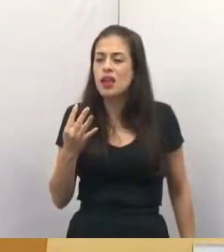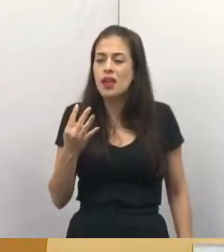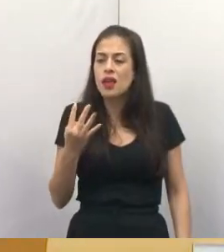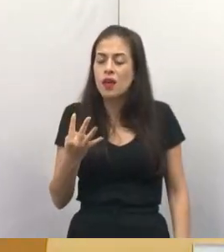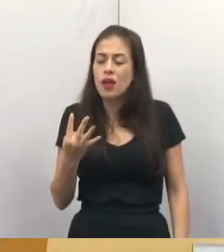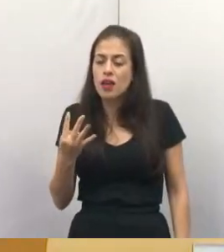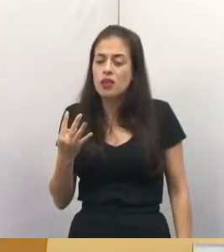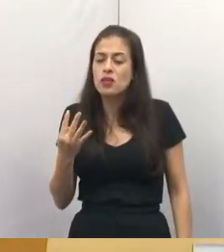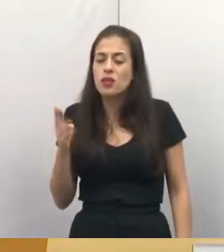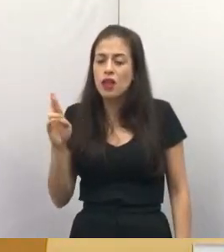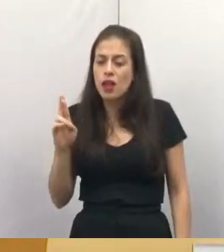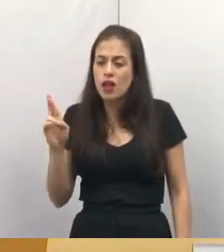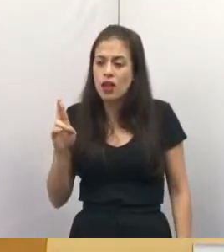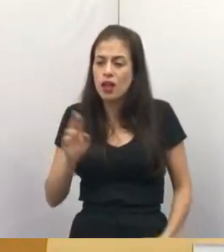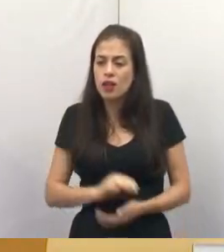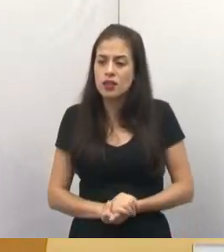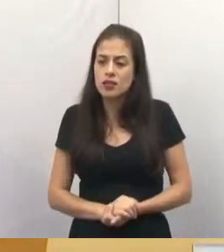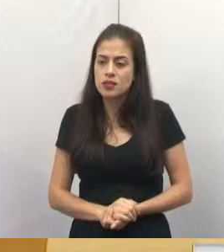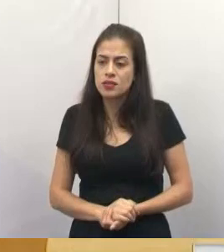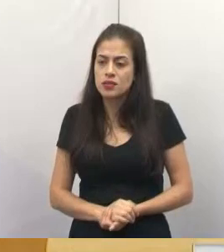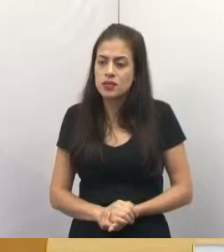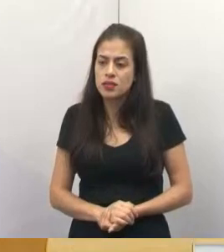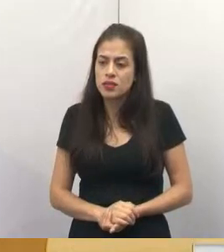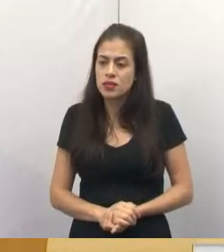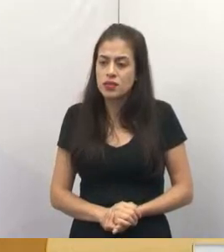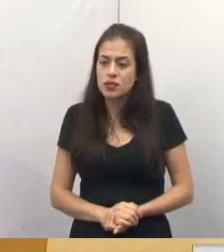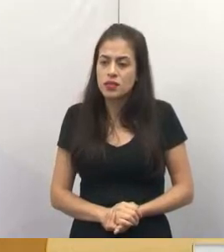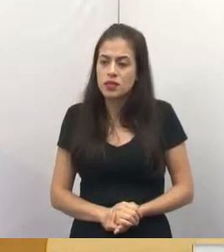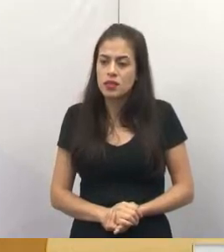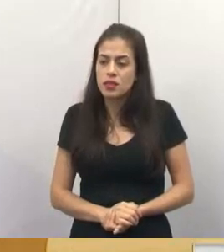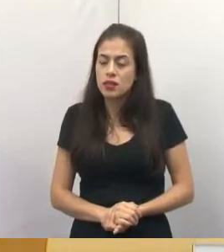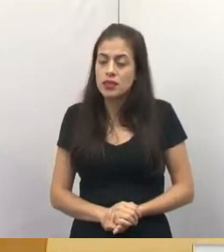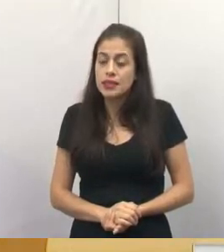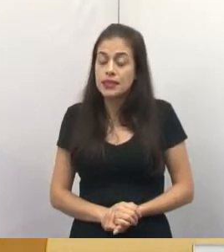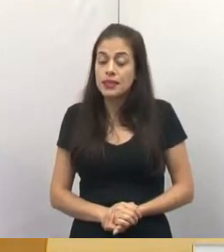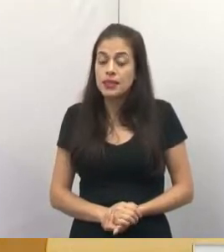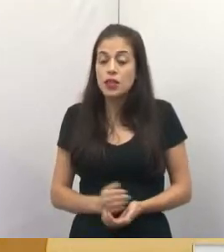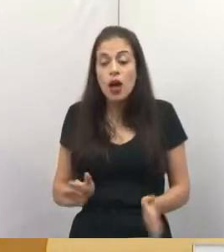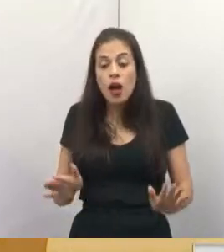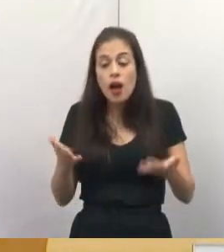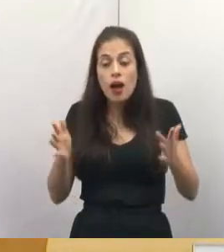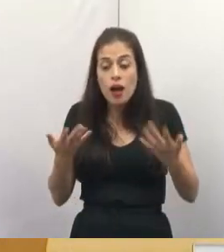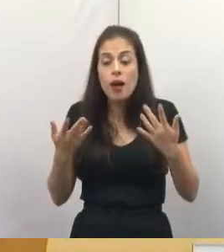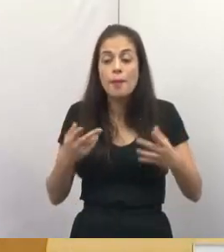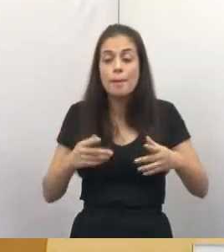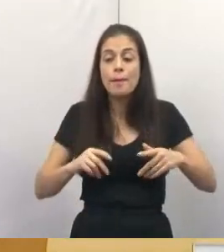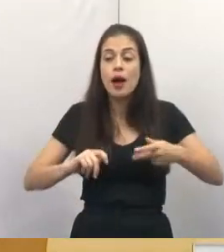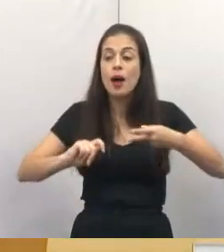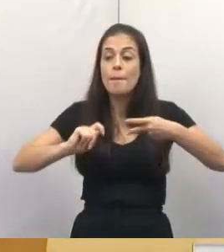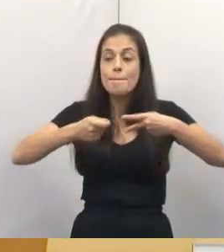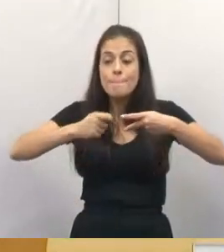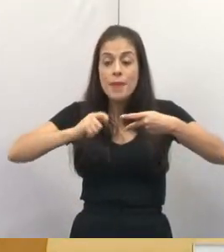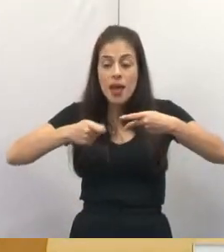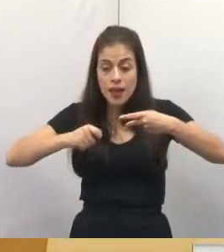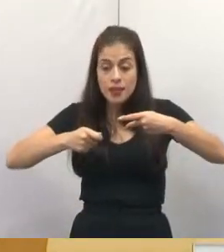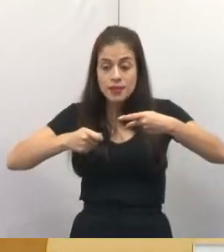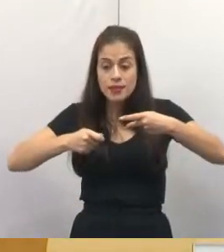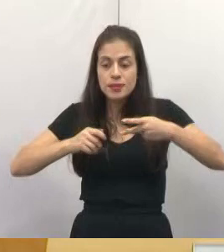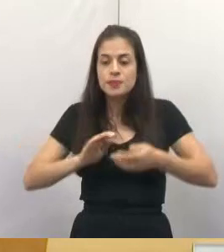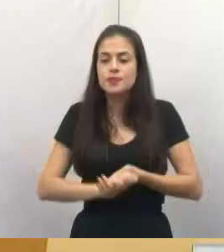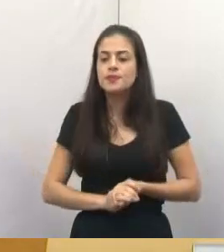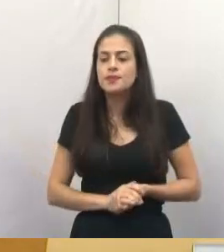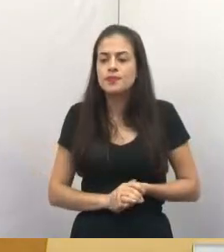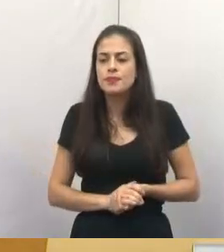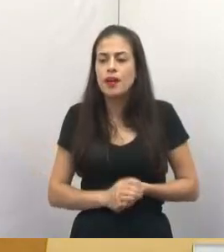Nós deixaremos de estimulando o pagamento com Pix, é só colocar no site da prefeitura lá o QR